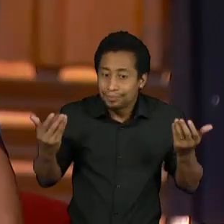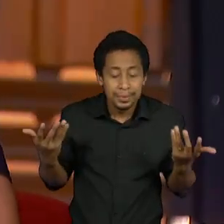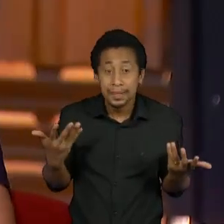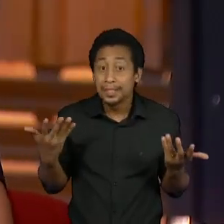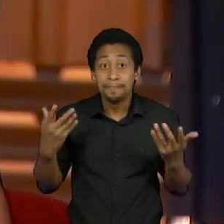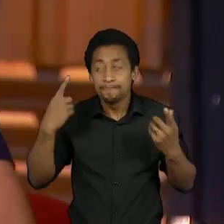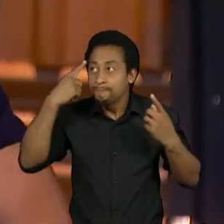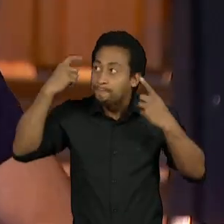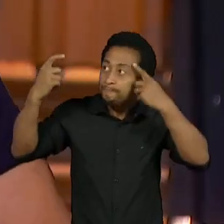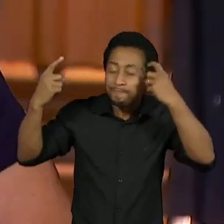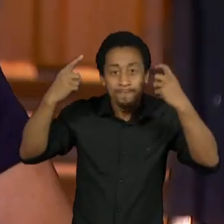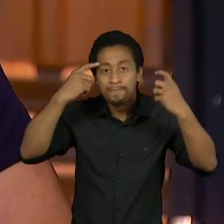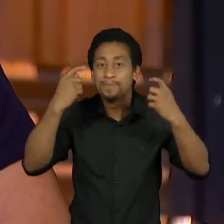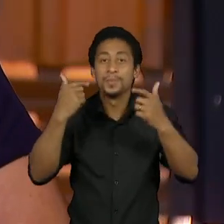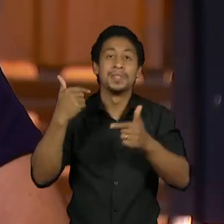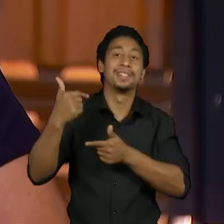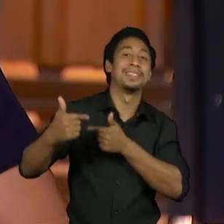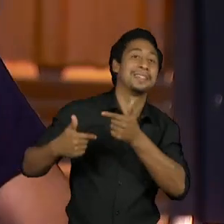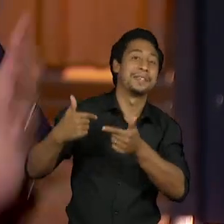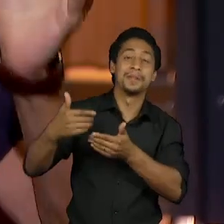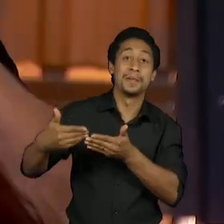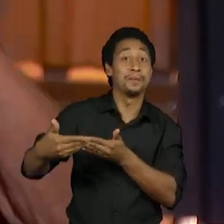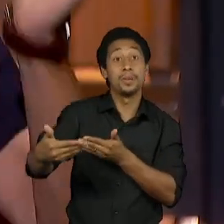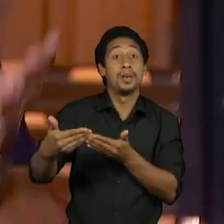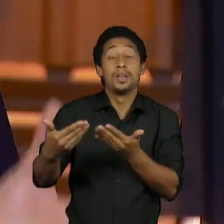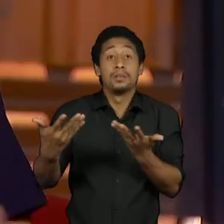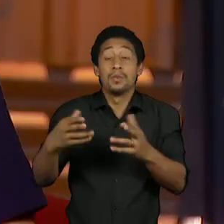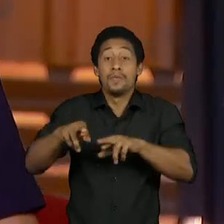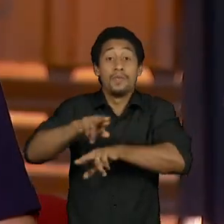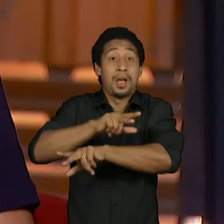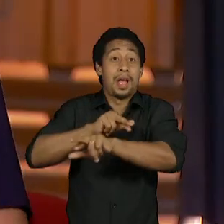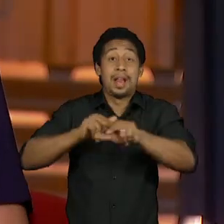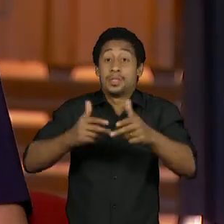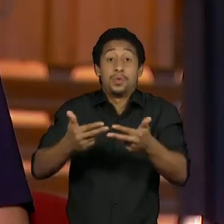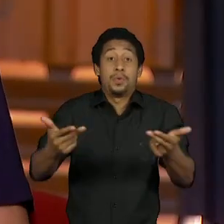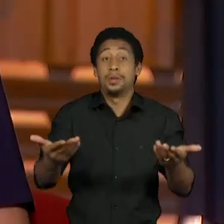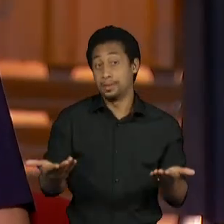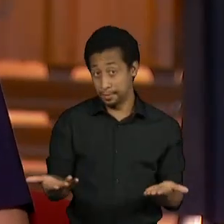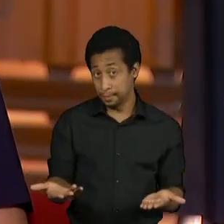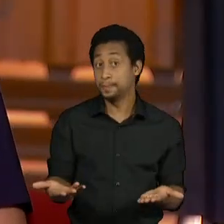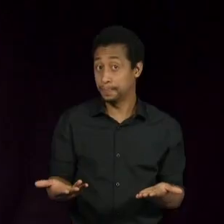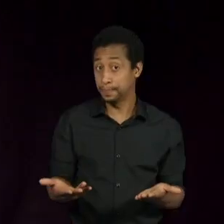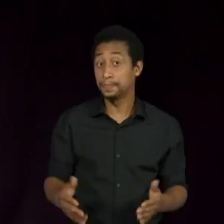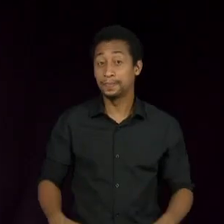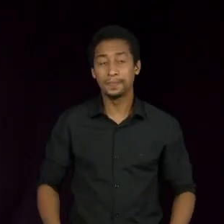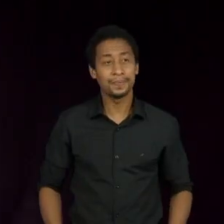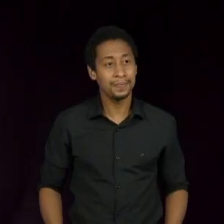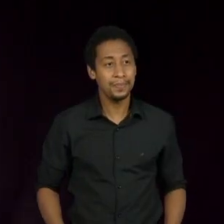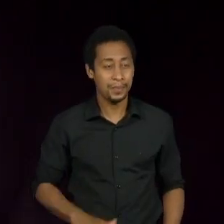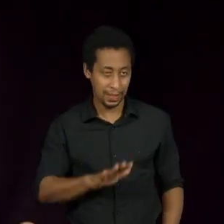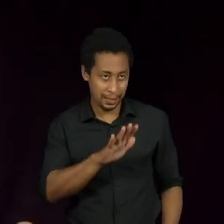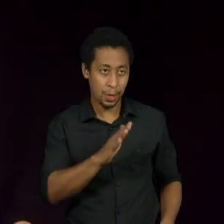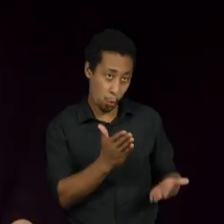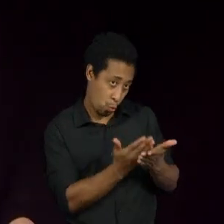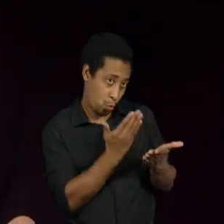você trabalha com coisas simultâneas, né? Então, esse